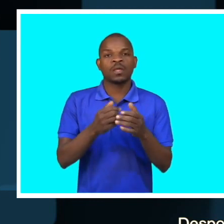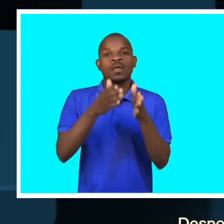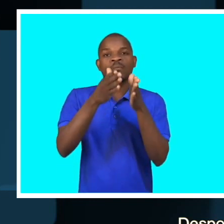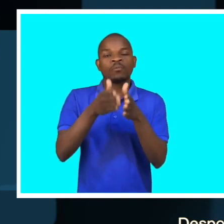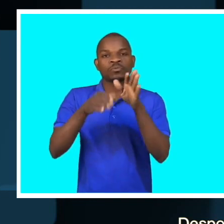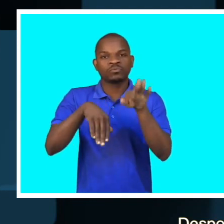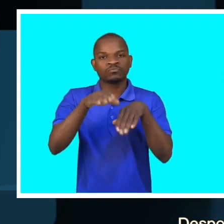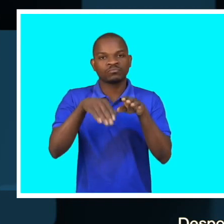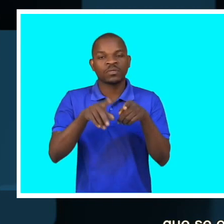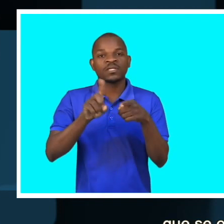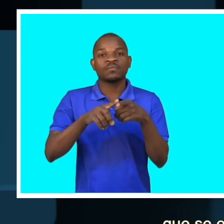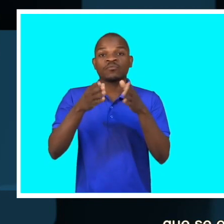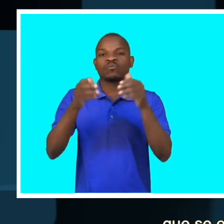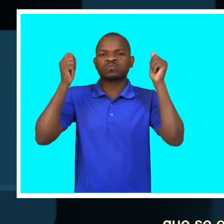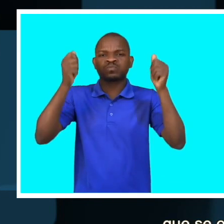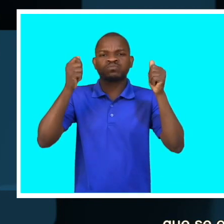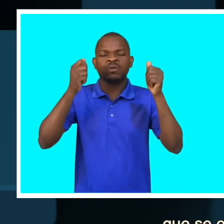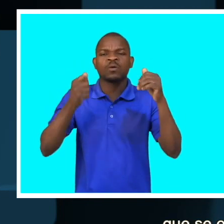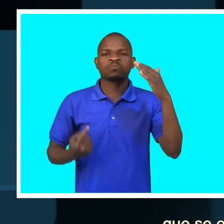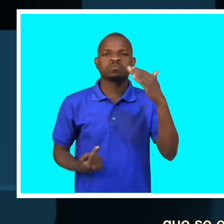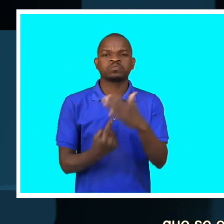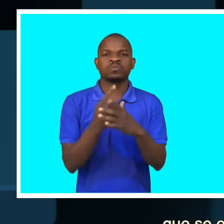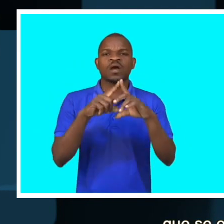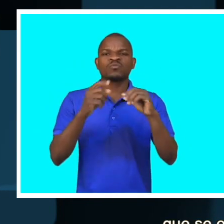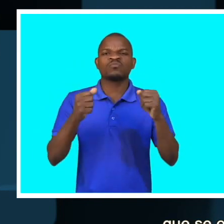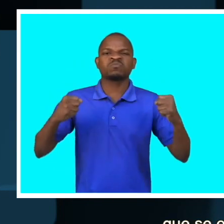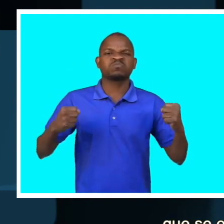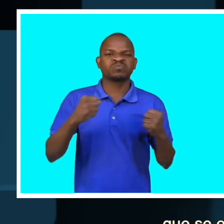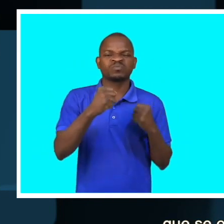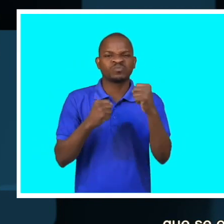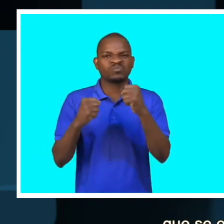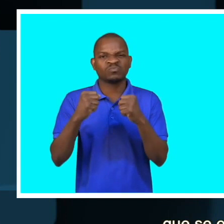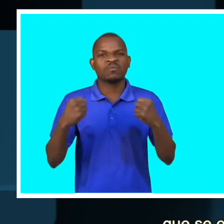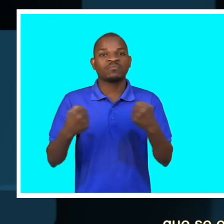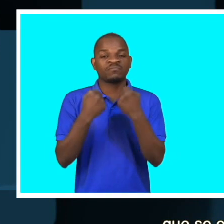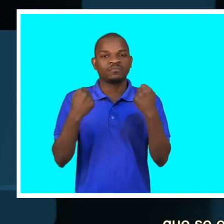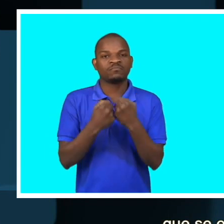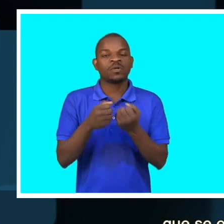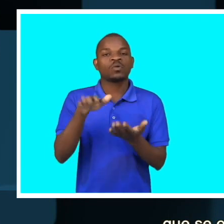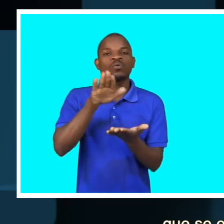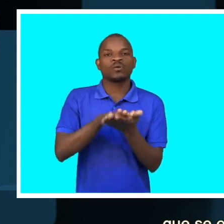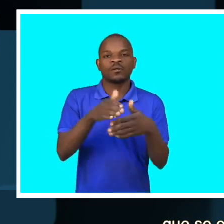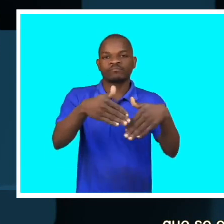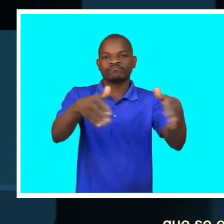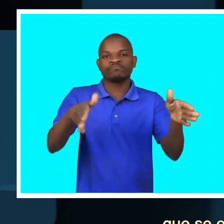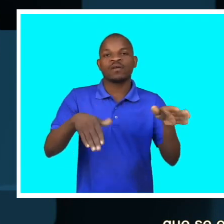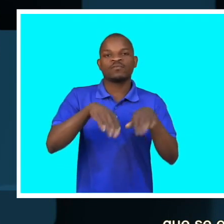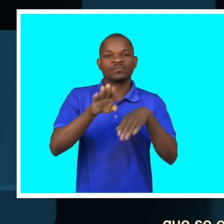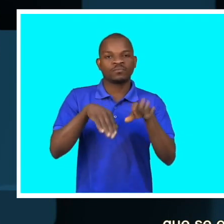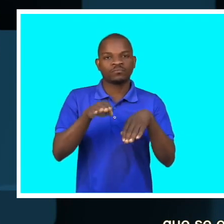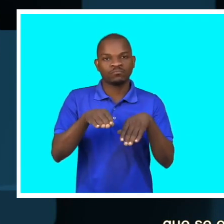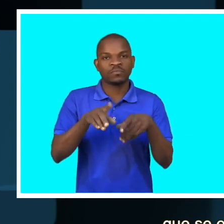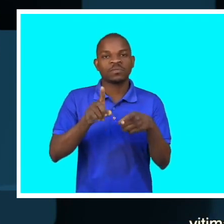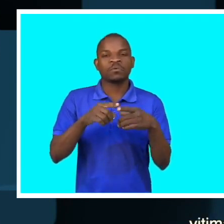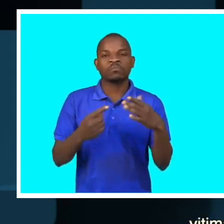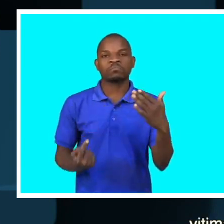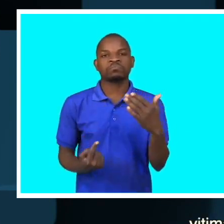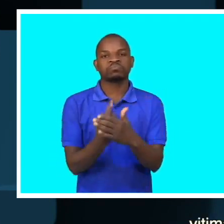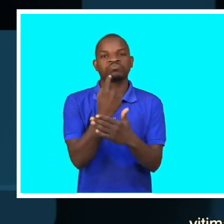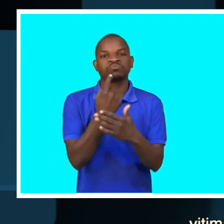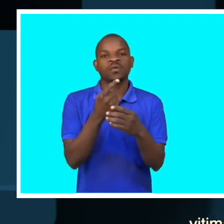aos jogadores e adeptos que se envolvem em atitudes de violência e vandalismo em campos de futebol,